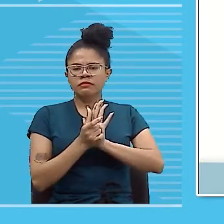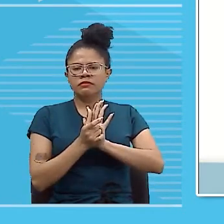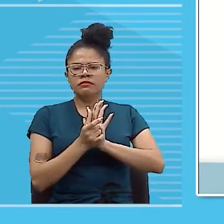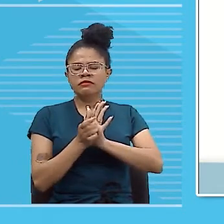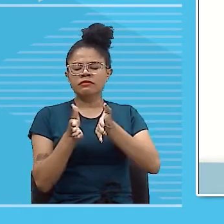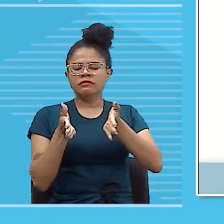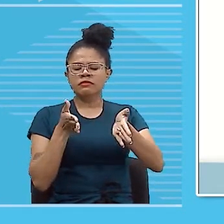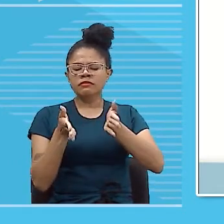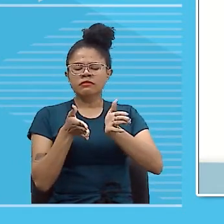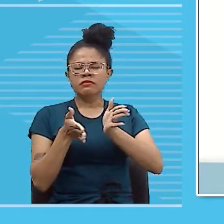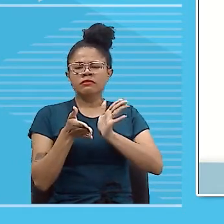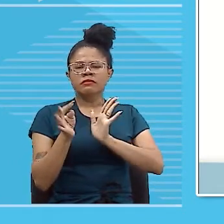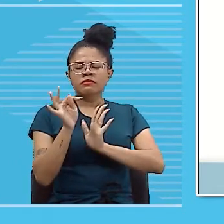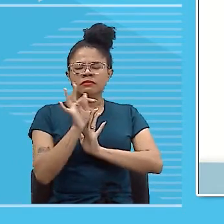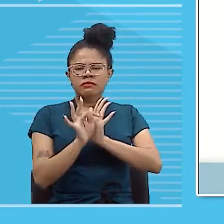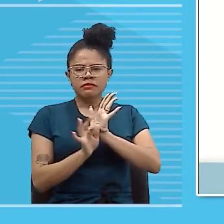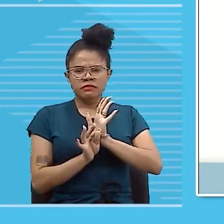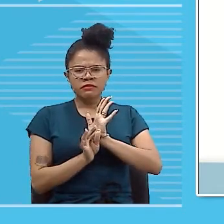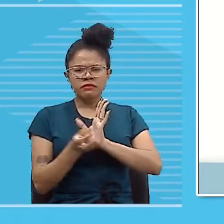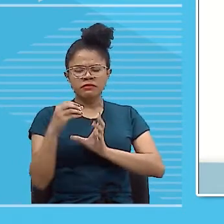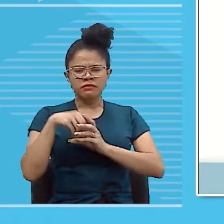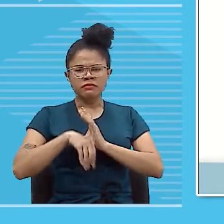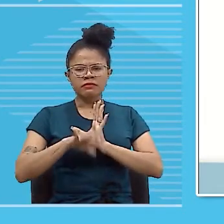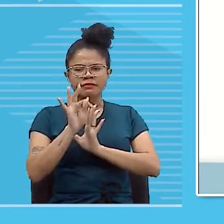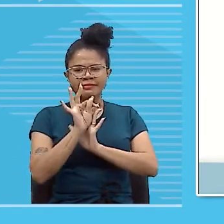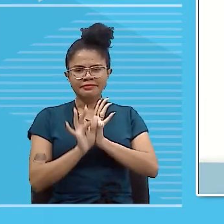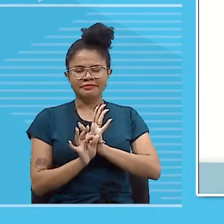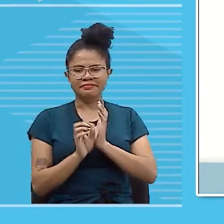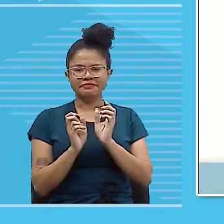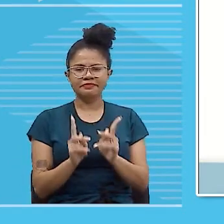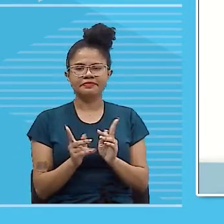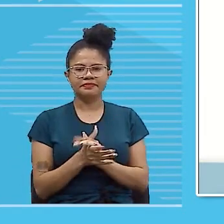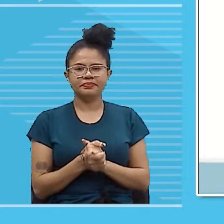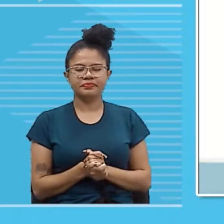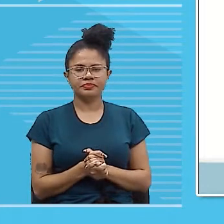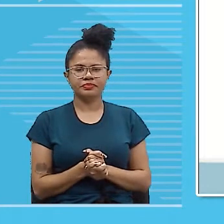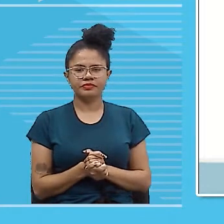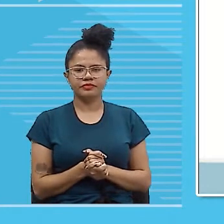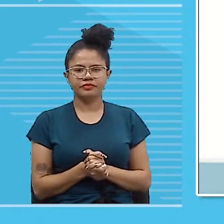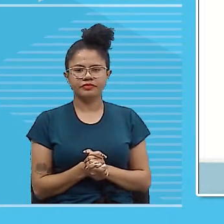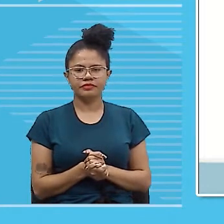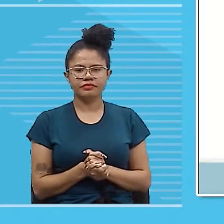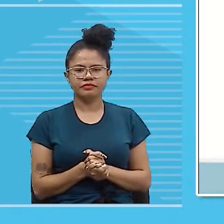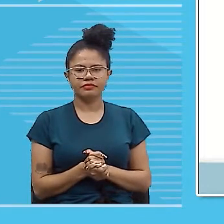um período dentro da Oração tá bom